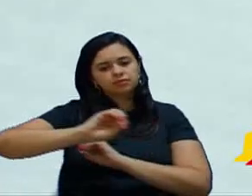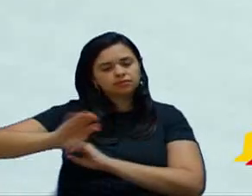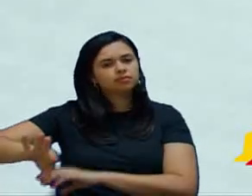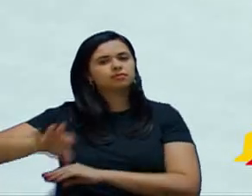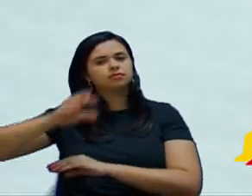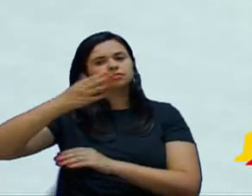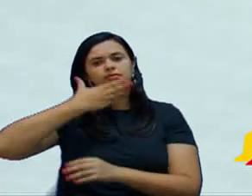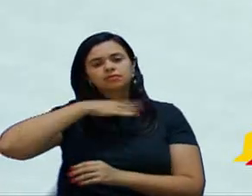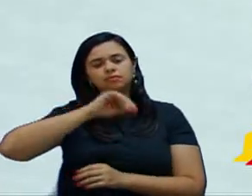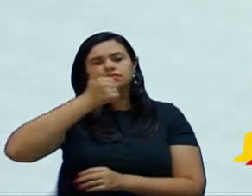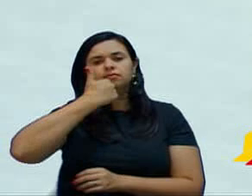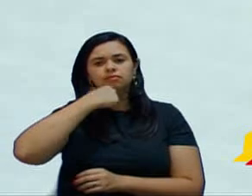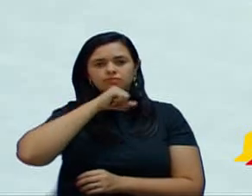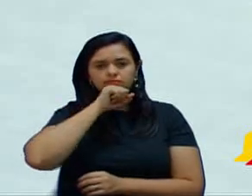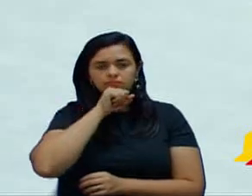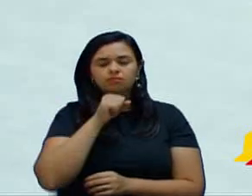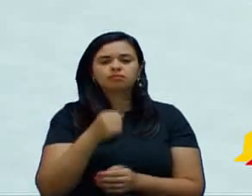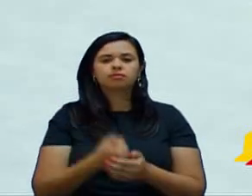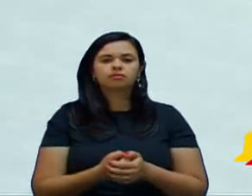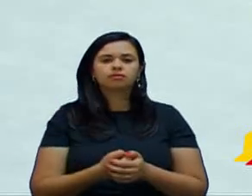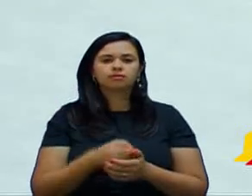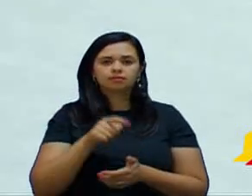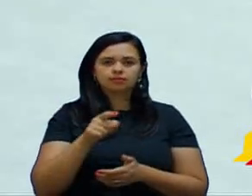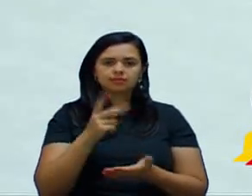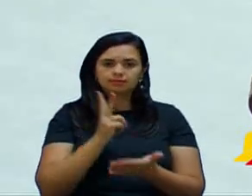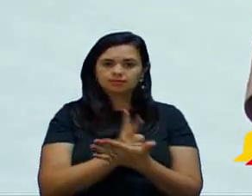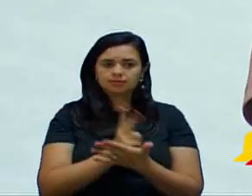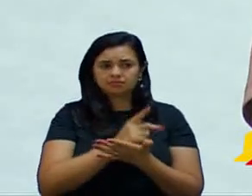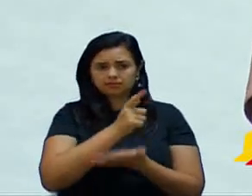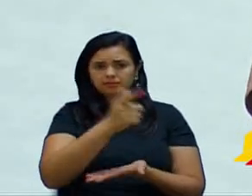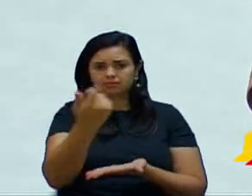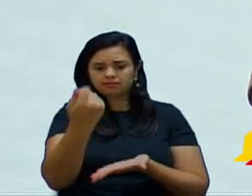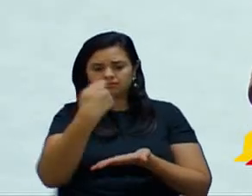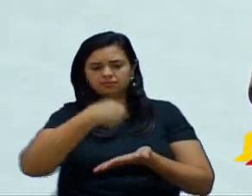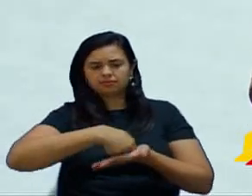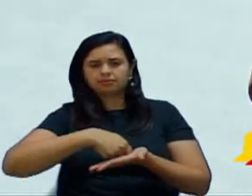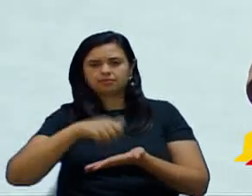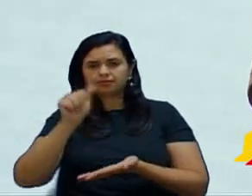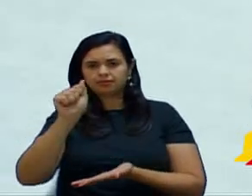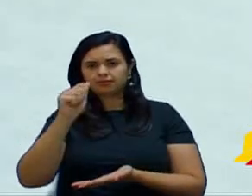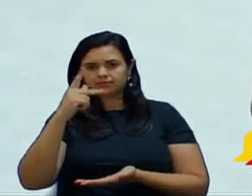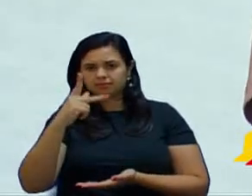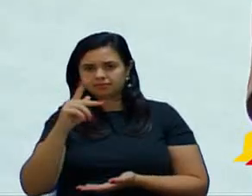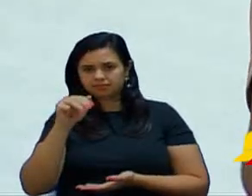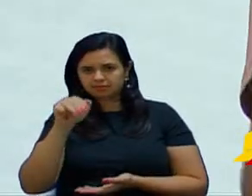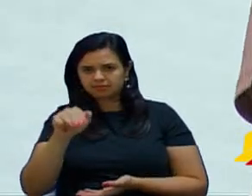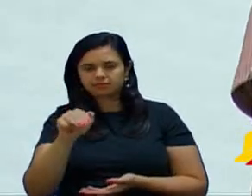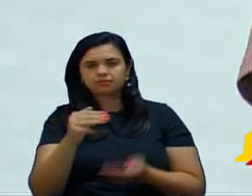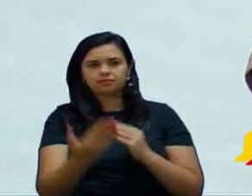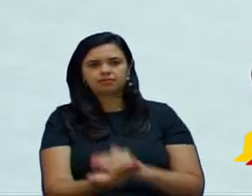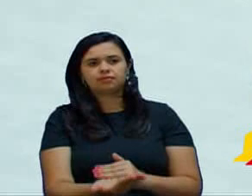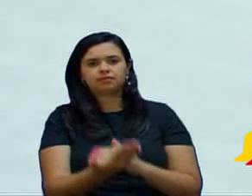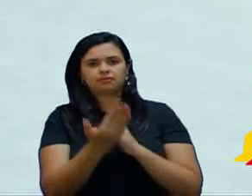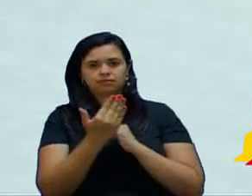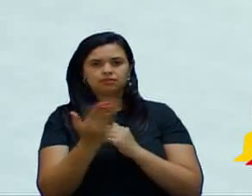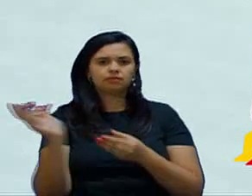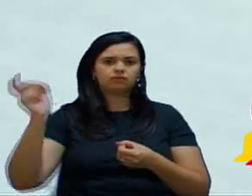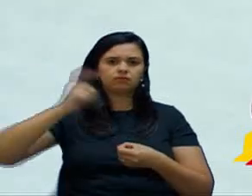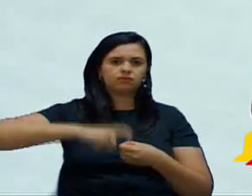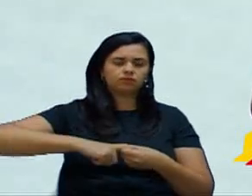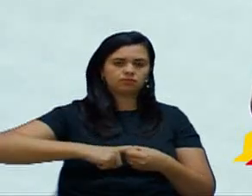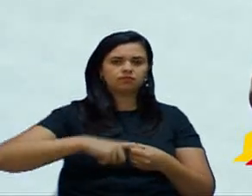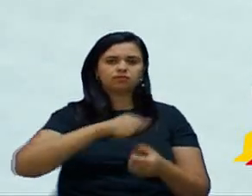conscientizando a cada um deles que cada vez que ele contribui com a PM, está trazendo retorno para